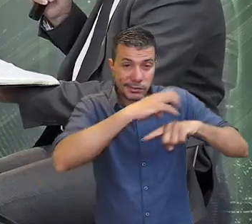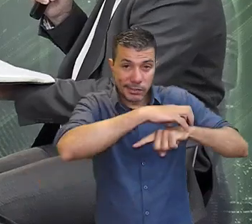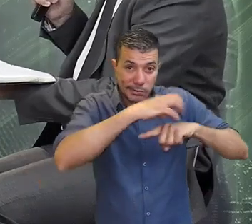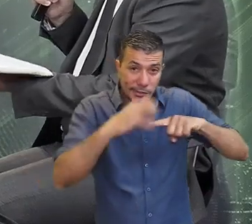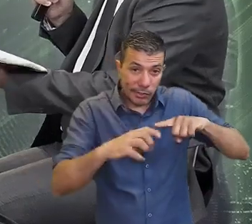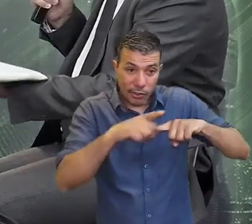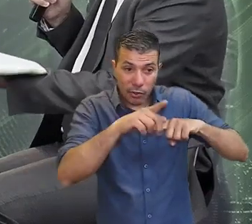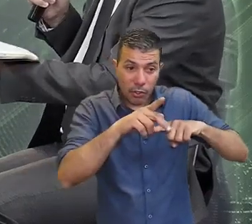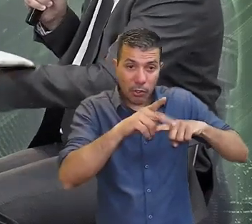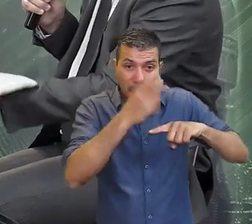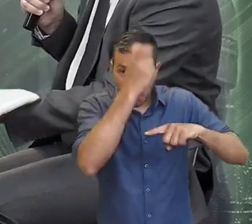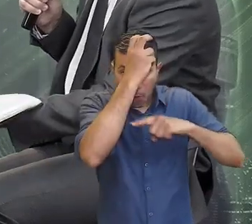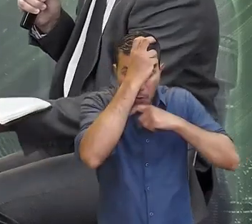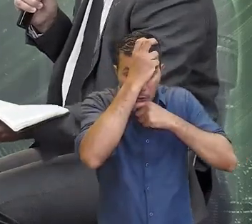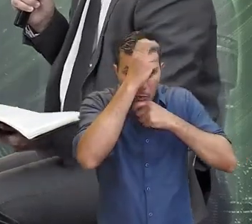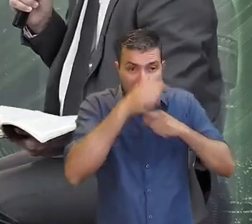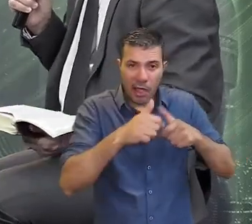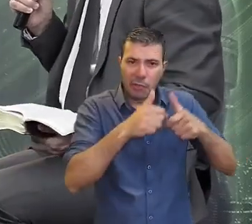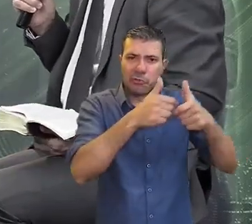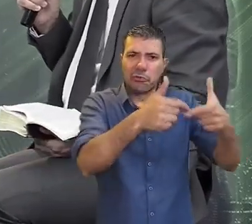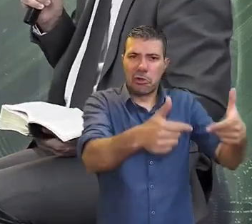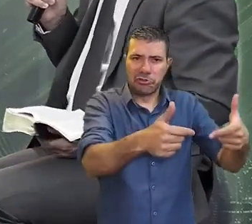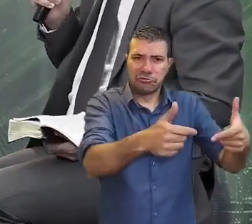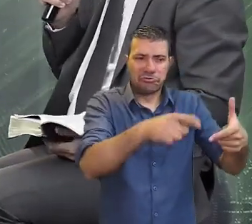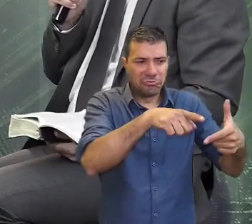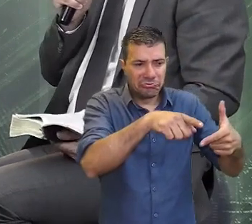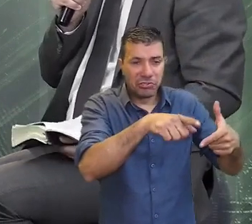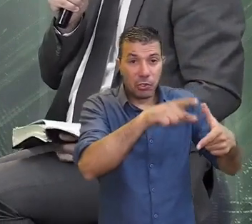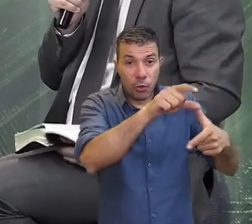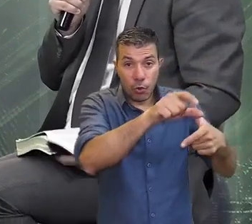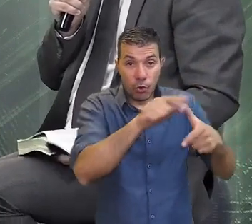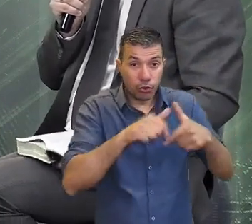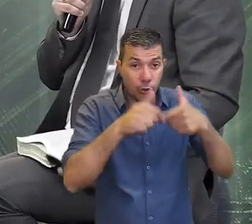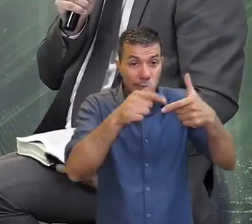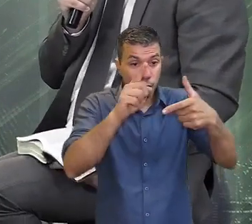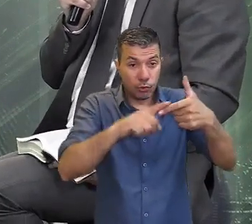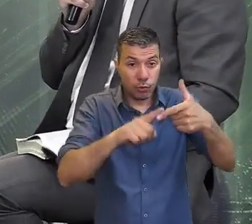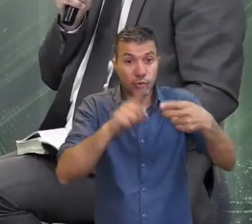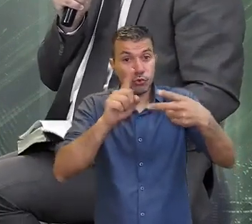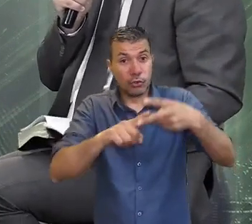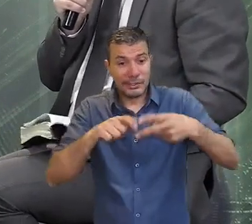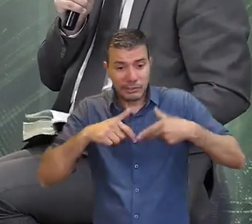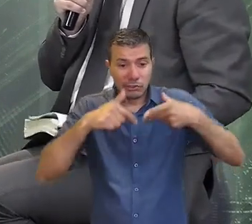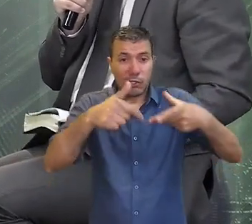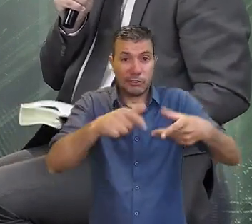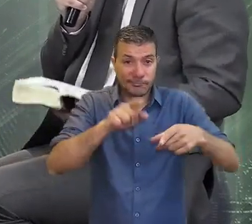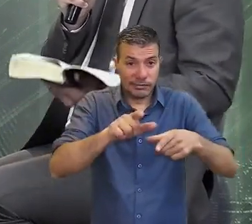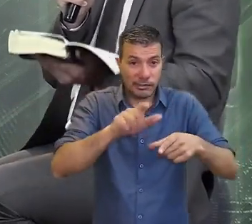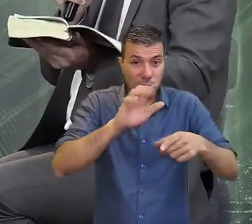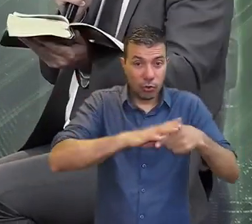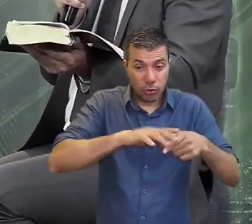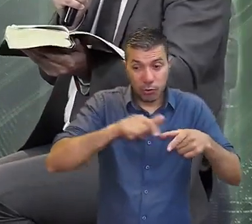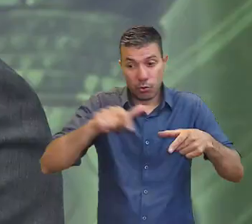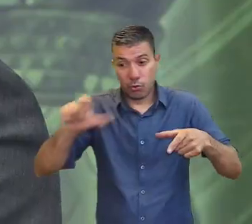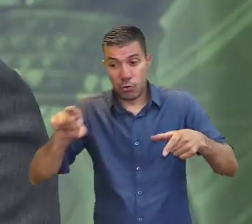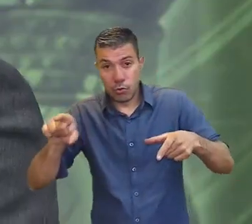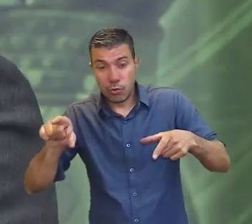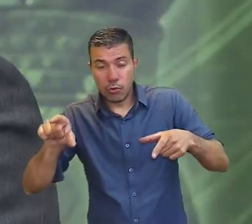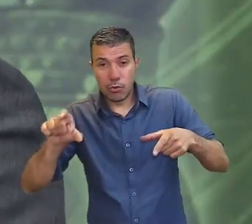isso, eles, né? Isso, a sorte era lançada sobre os dois. E nessa sorte, um caía para